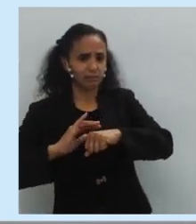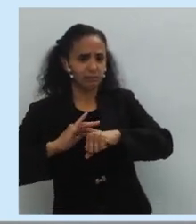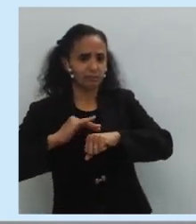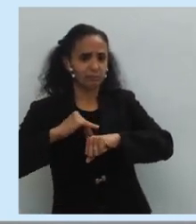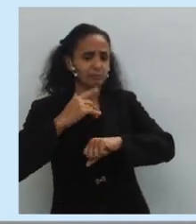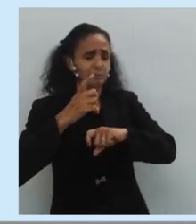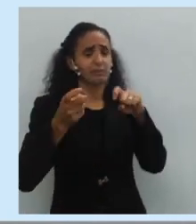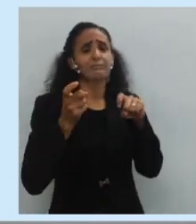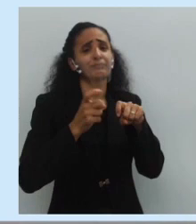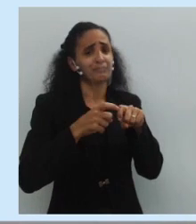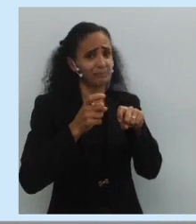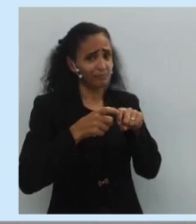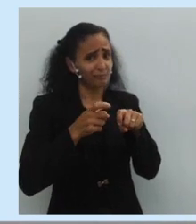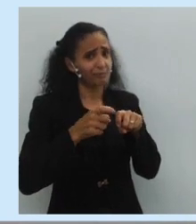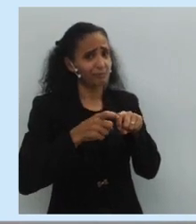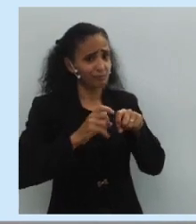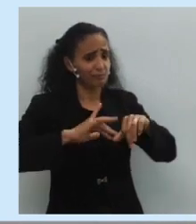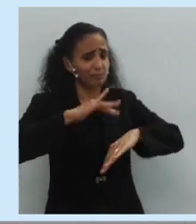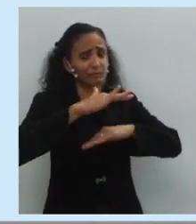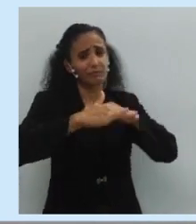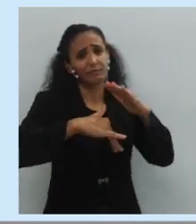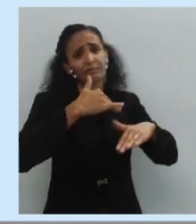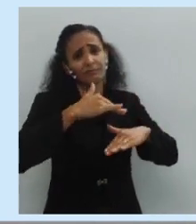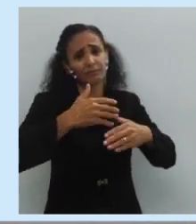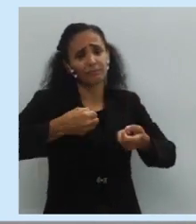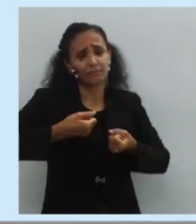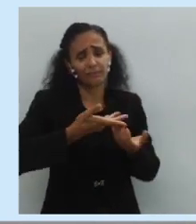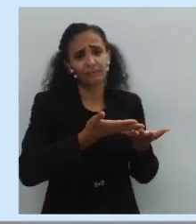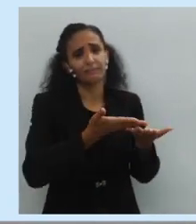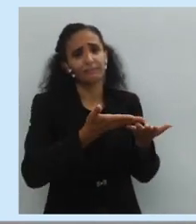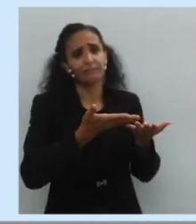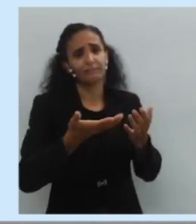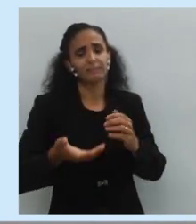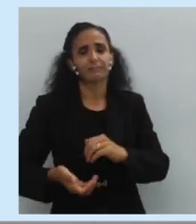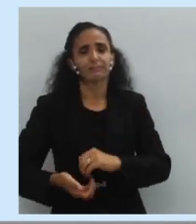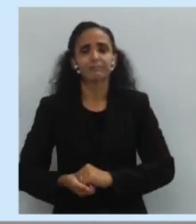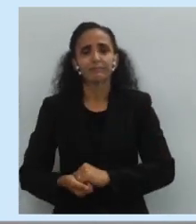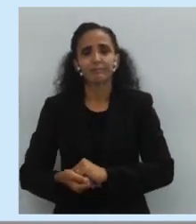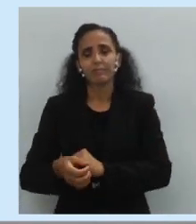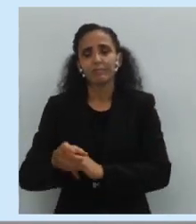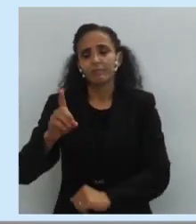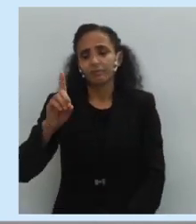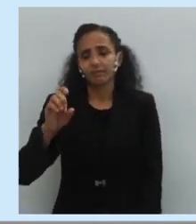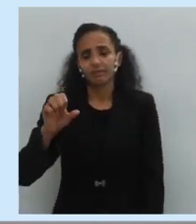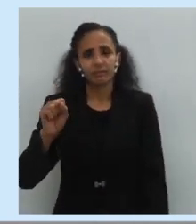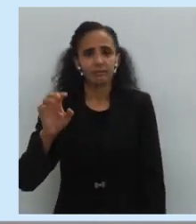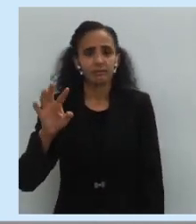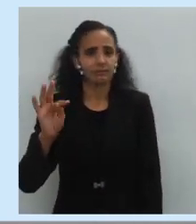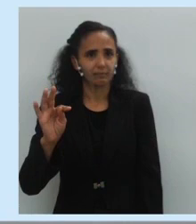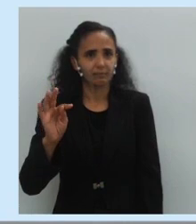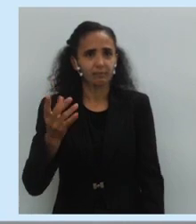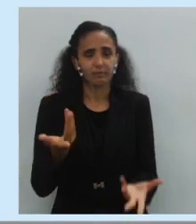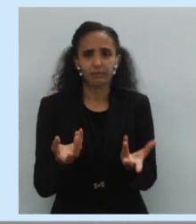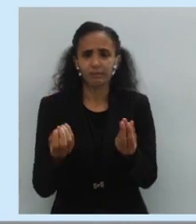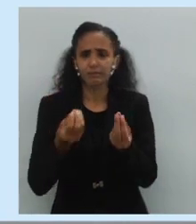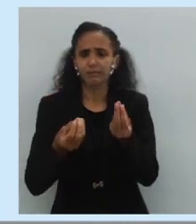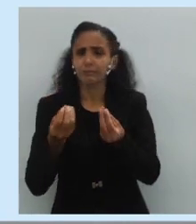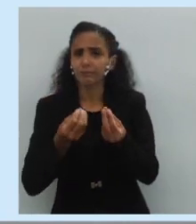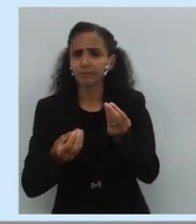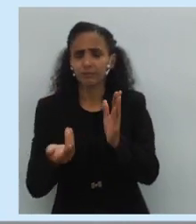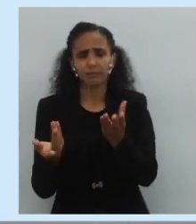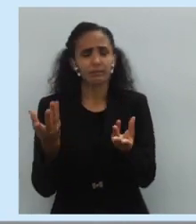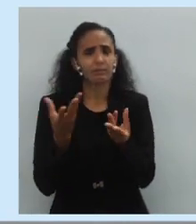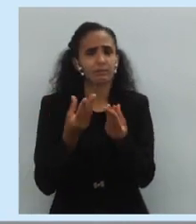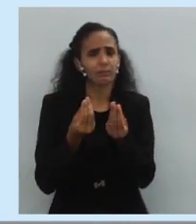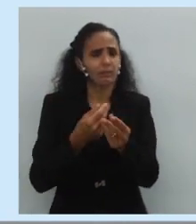as DSTs, que são doenças sexualmente transmissíveis. A